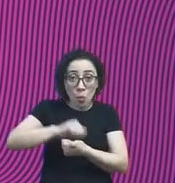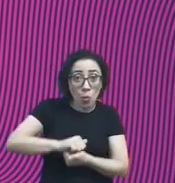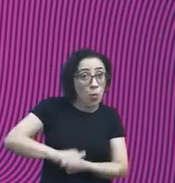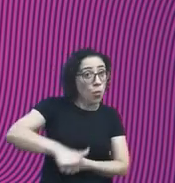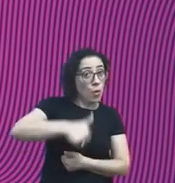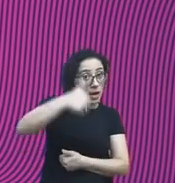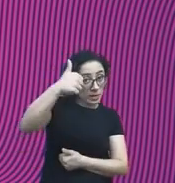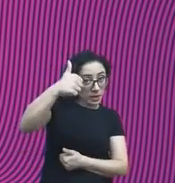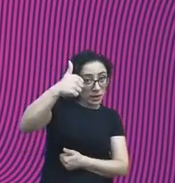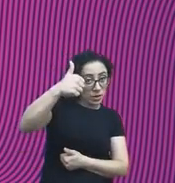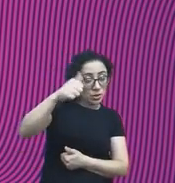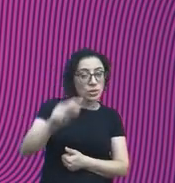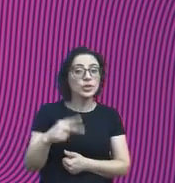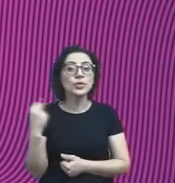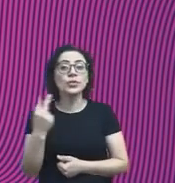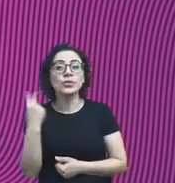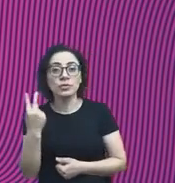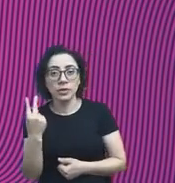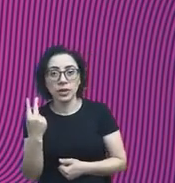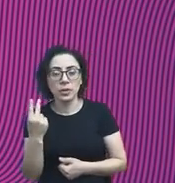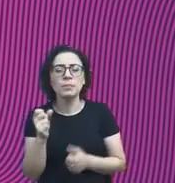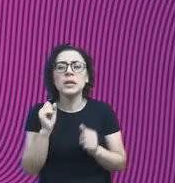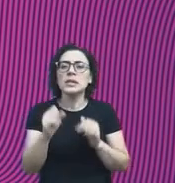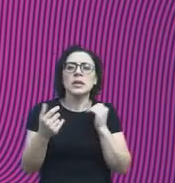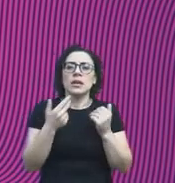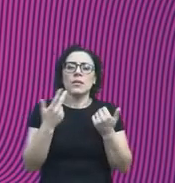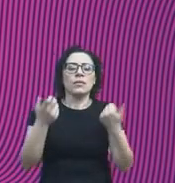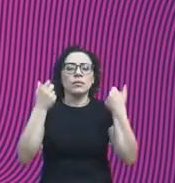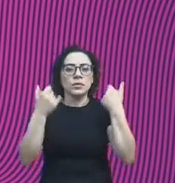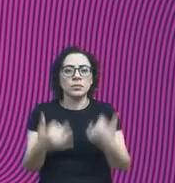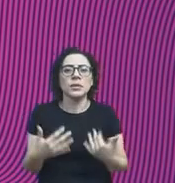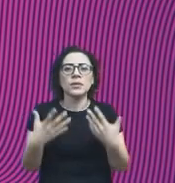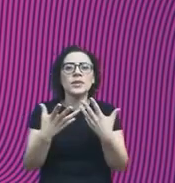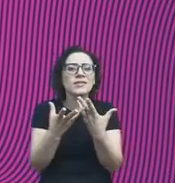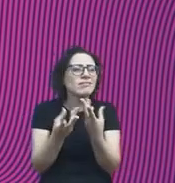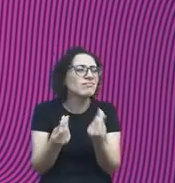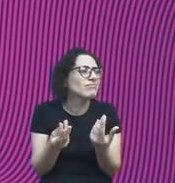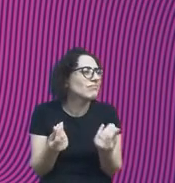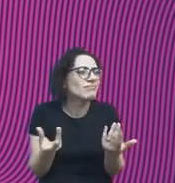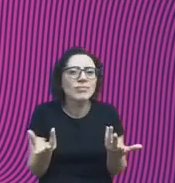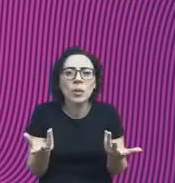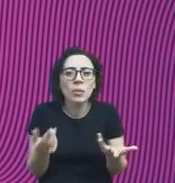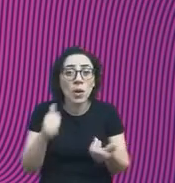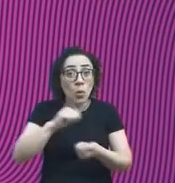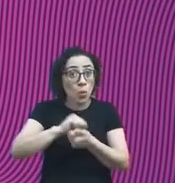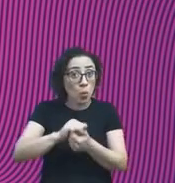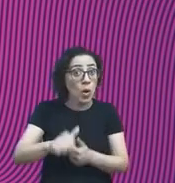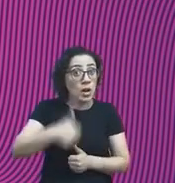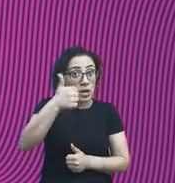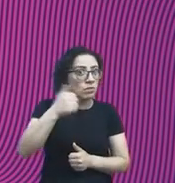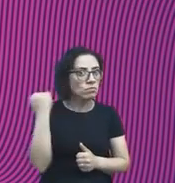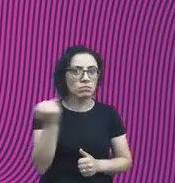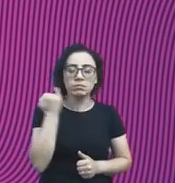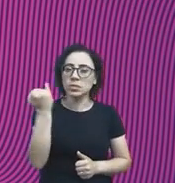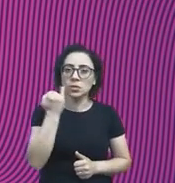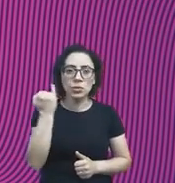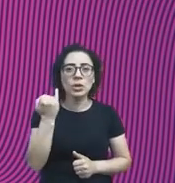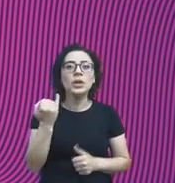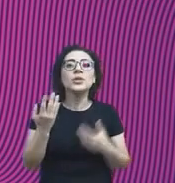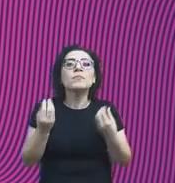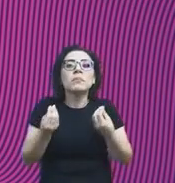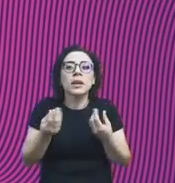forma vazia, né? De uma forma concreta, é importante, e a qualidade é um elemento fundamental do valor. E aí ele falou muito bem,